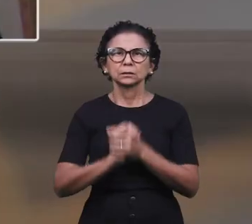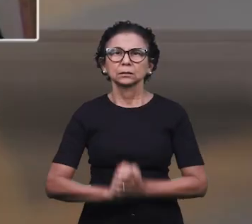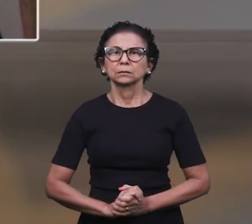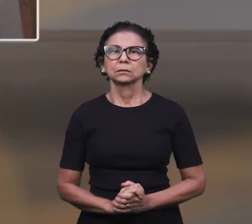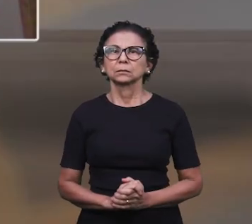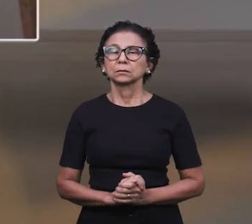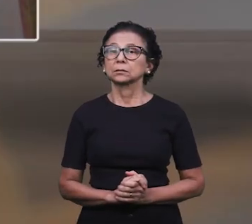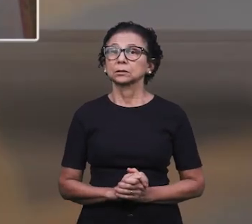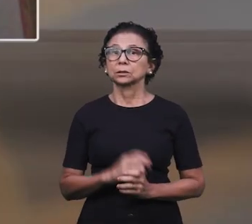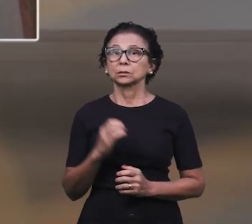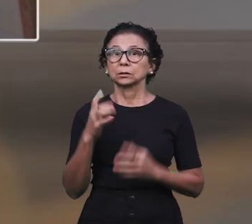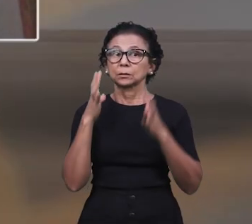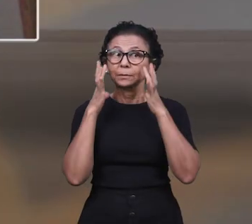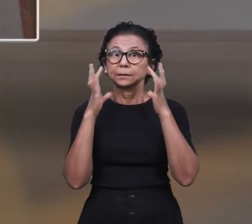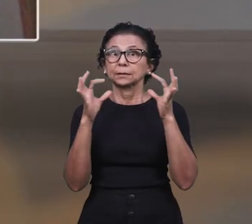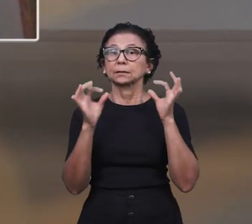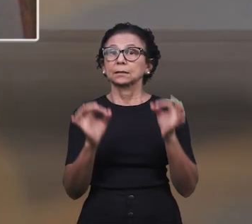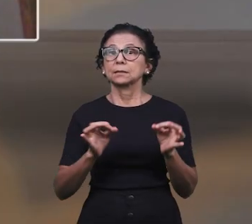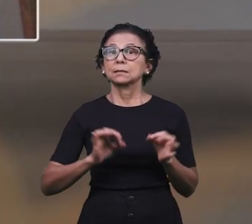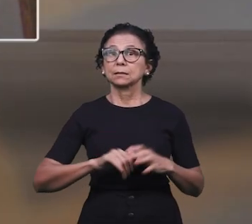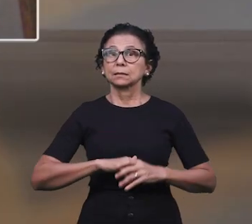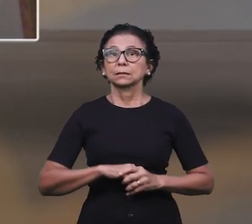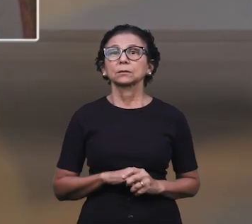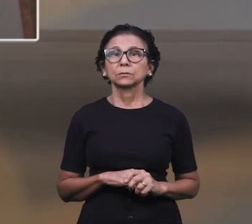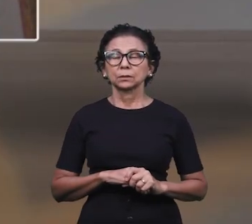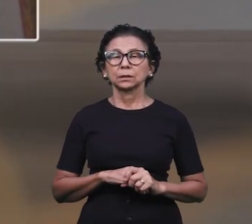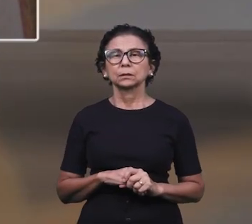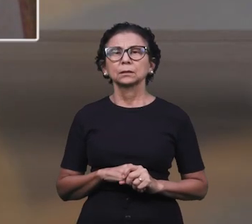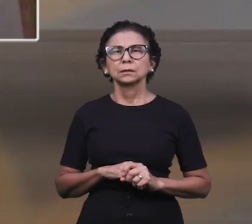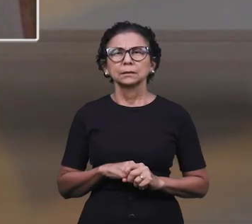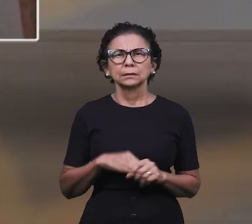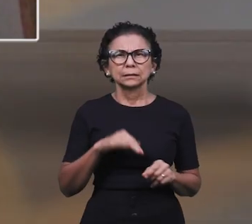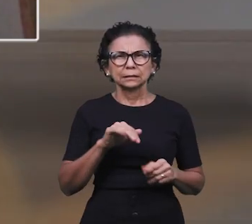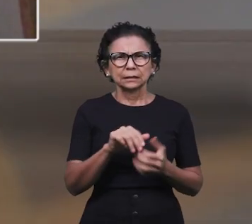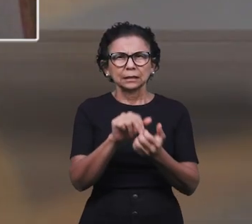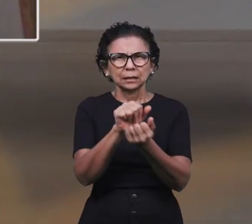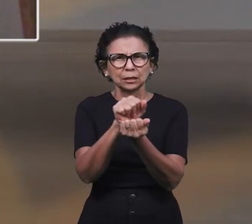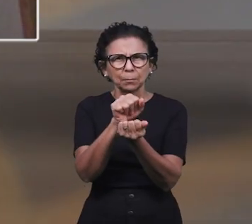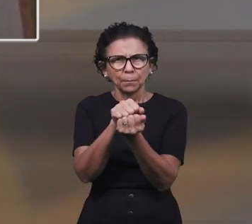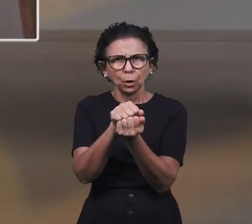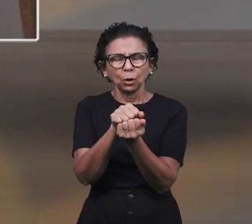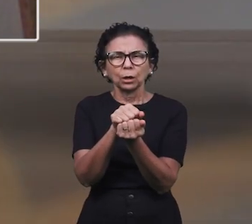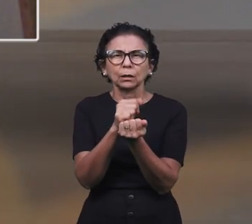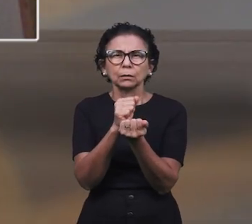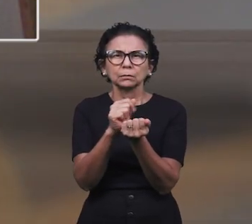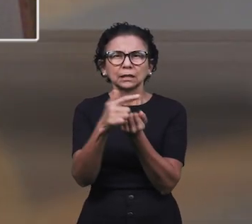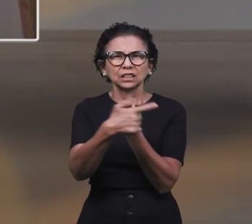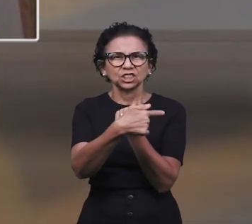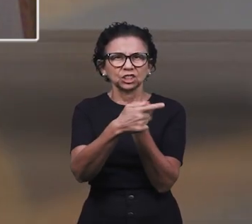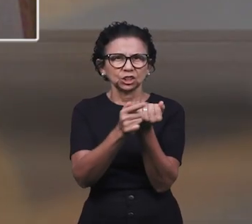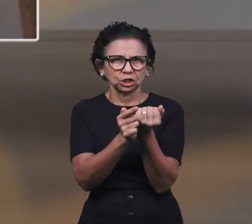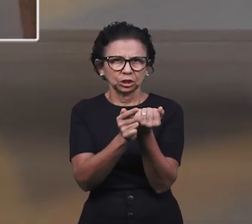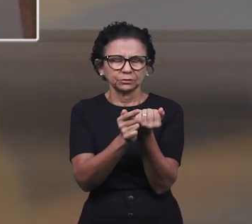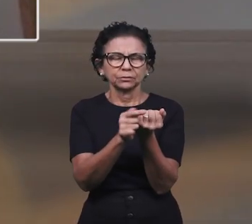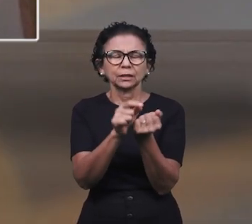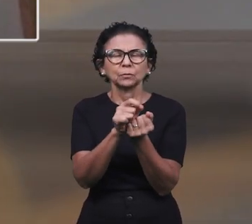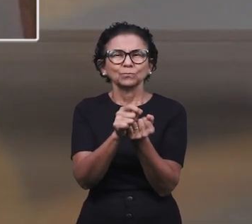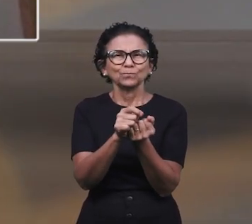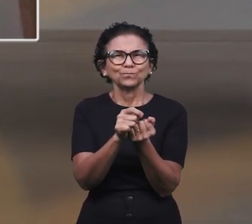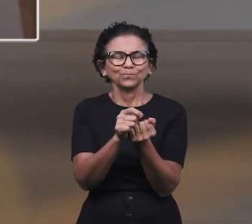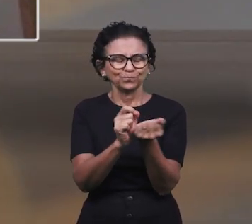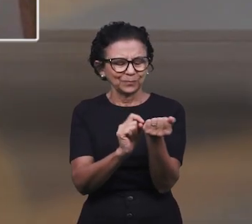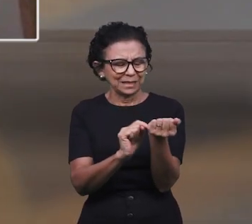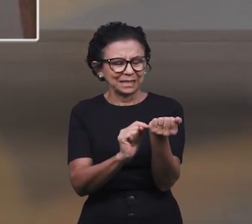estar atentas. Quando o sangramento ocorre na gengiva, é um sinal que a gengiva